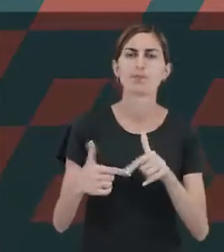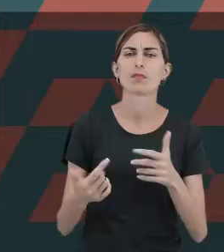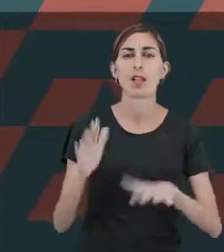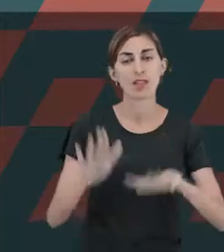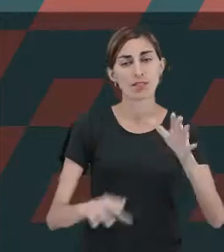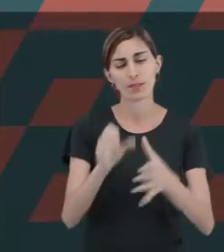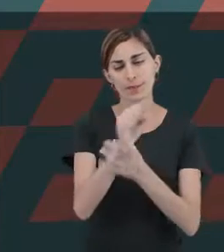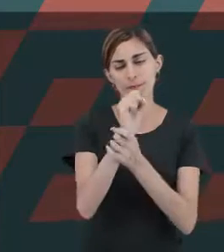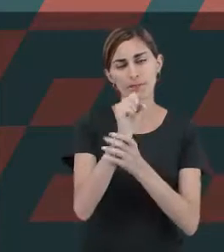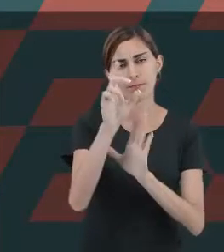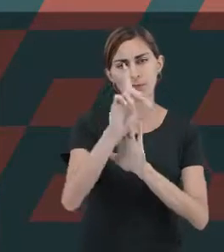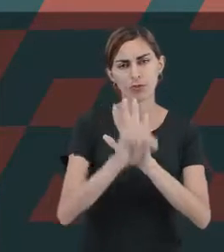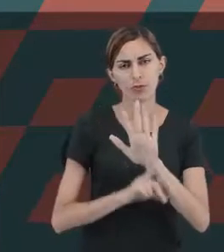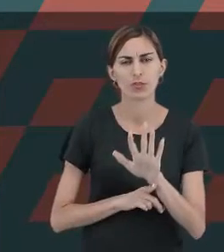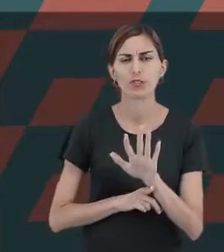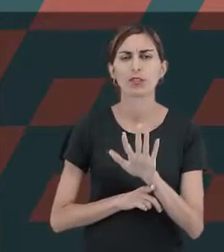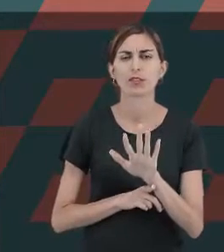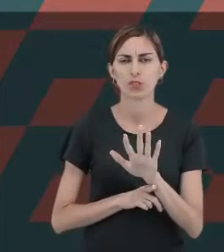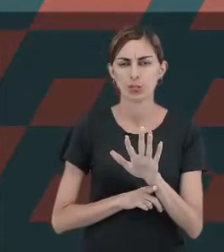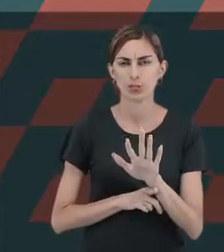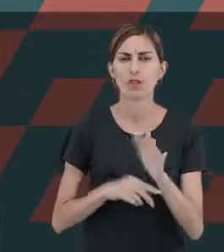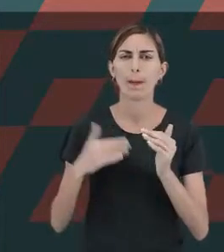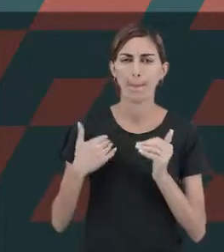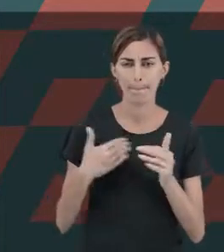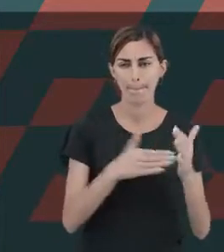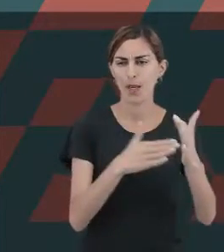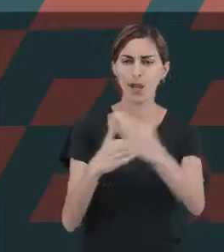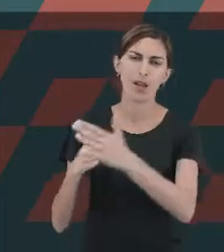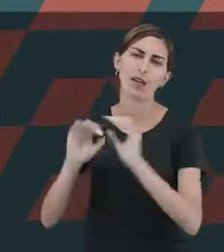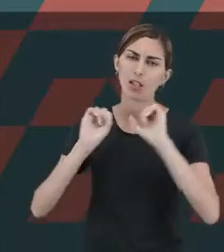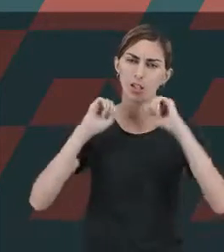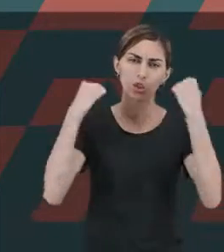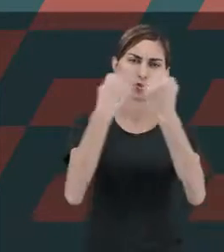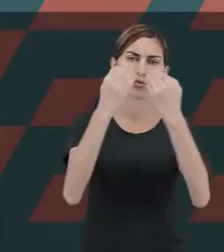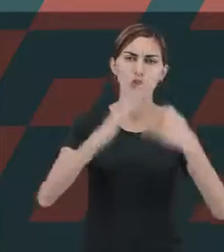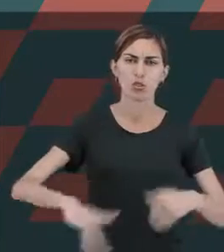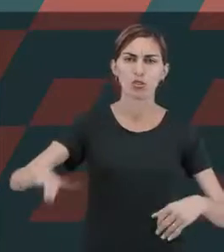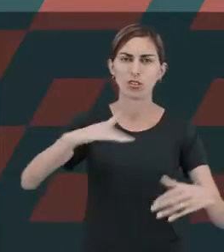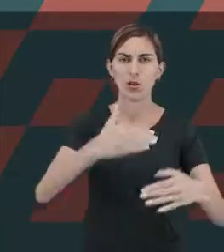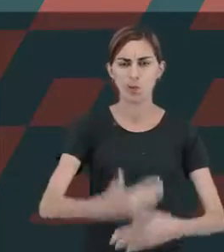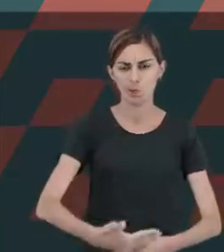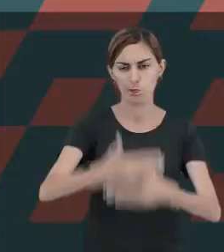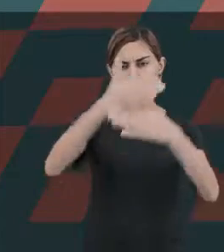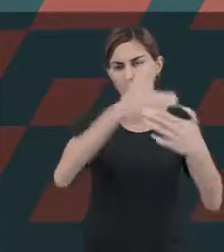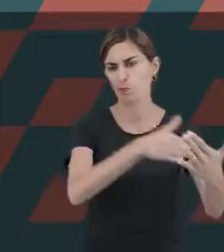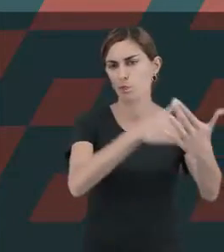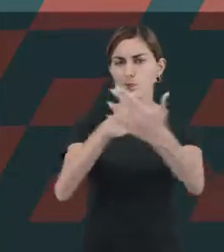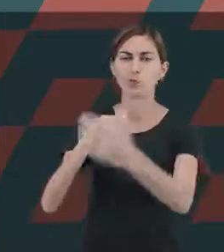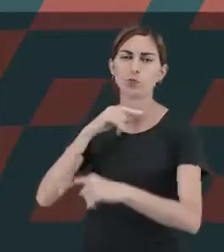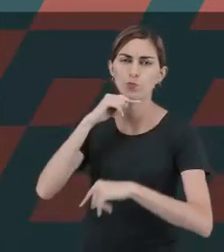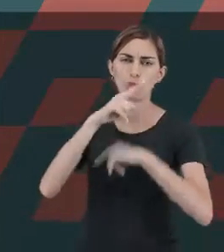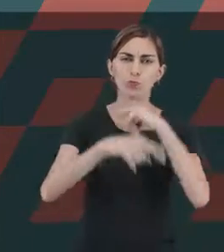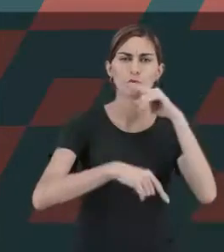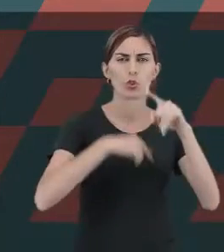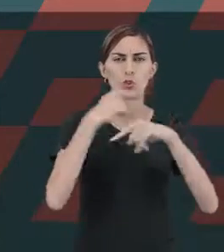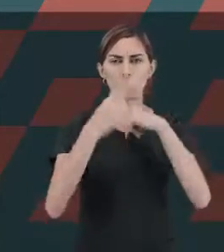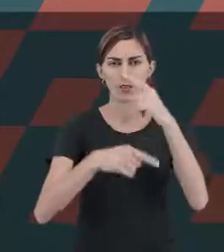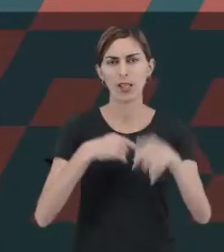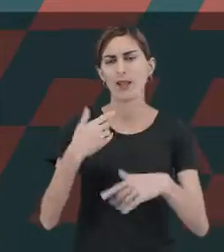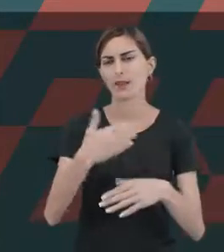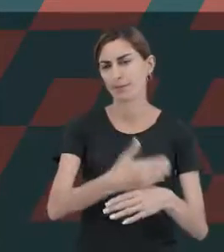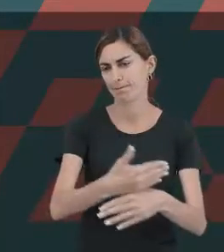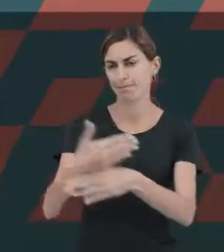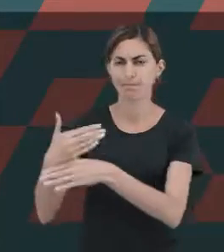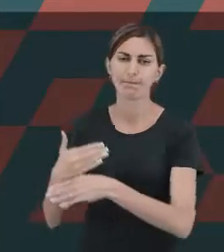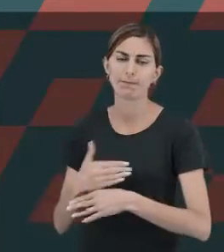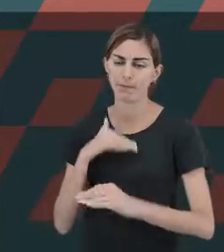na garantia dos direitos são barreiras sociais. São barreiras que a gente não consegue materializar.